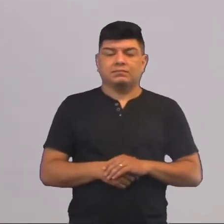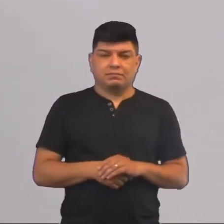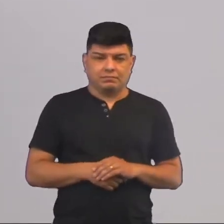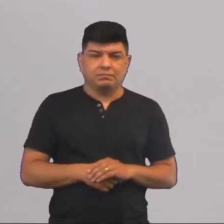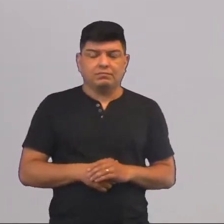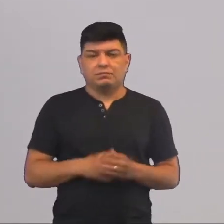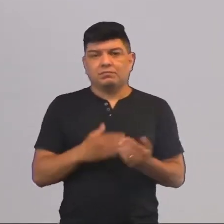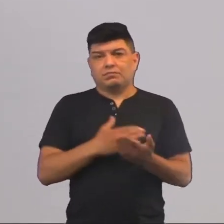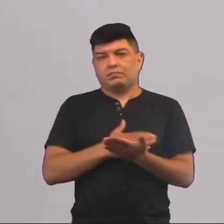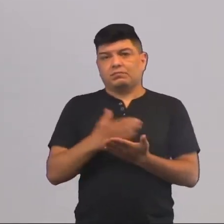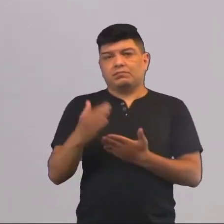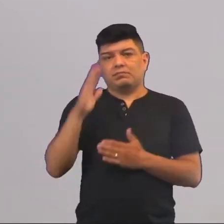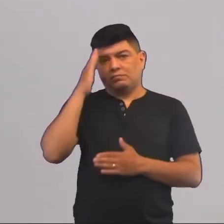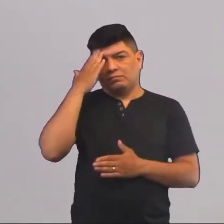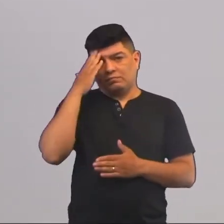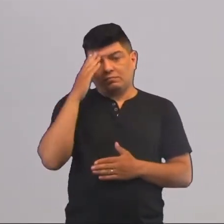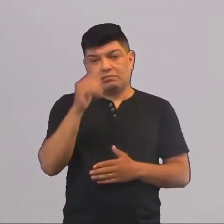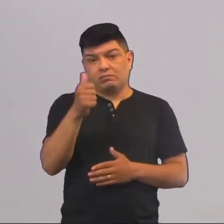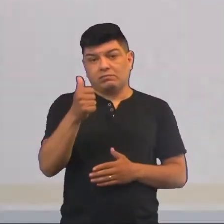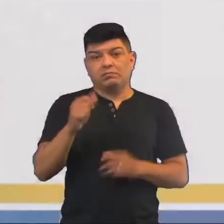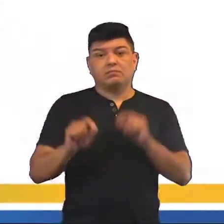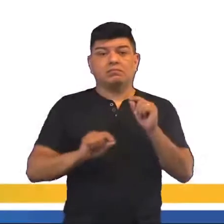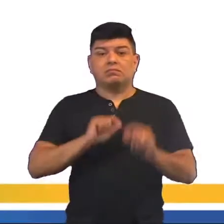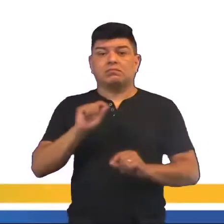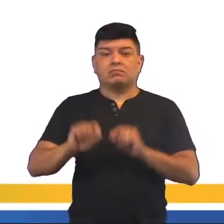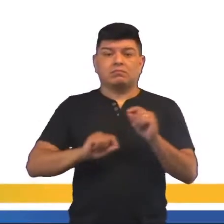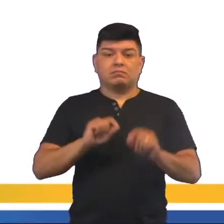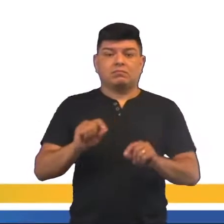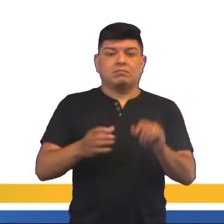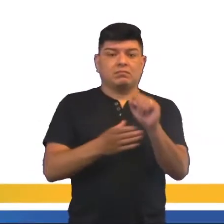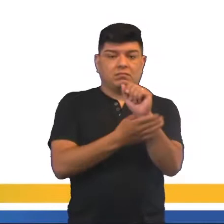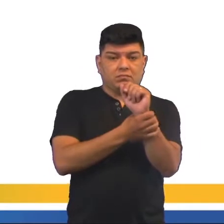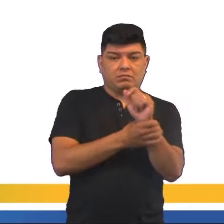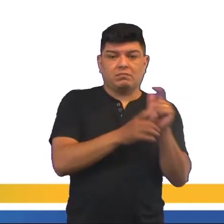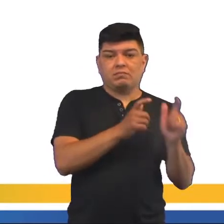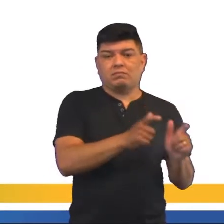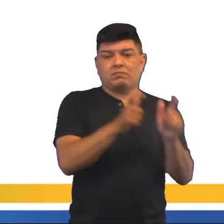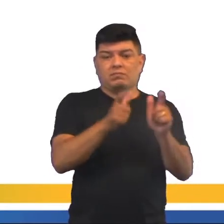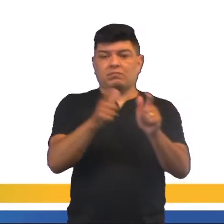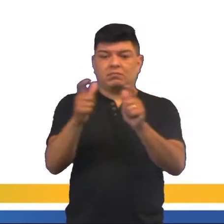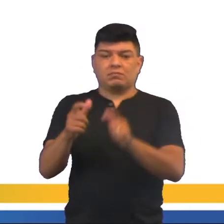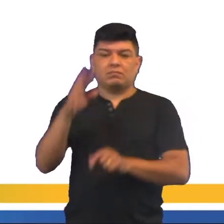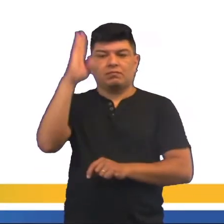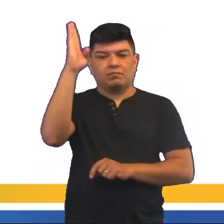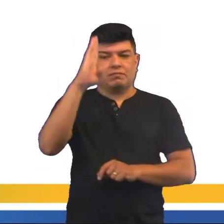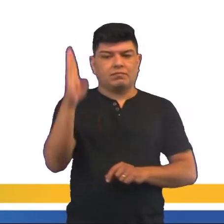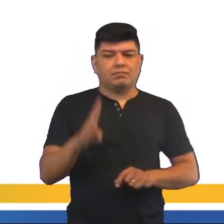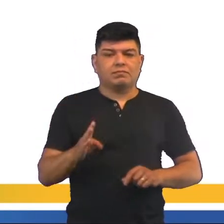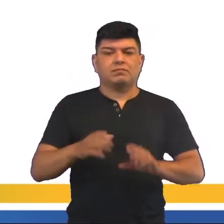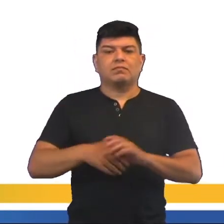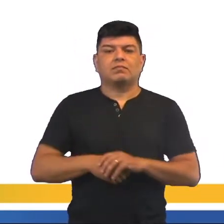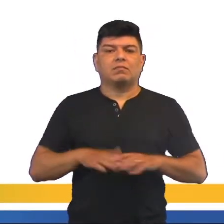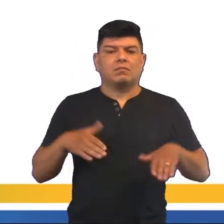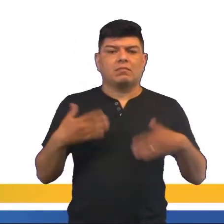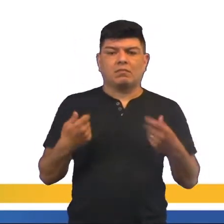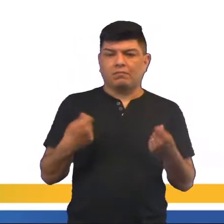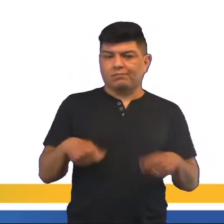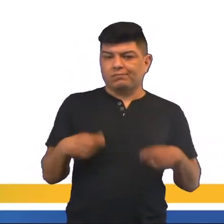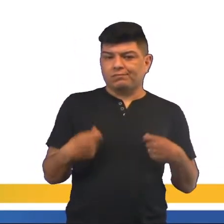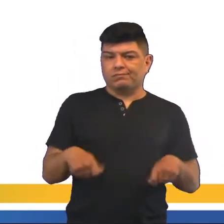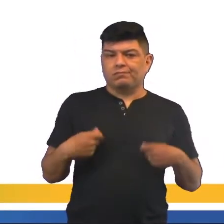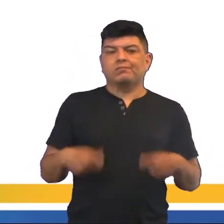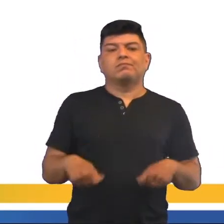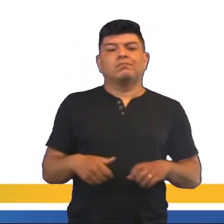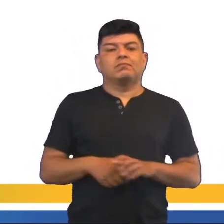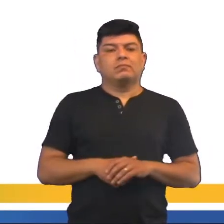Então, para começar, vamos entender um pouquinho do que seria essa proteção dos ambientes naturais brasileiros. Qual a